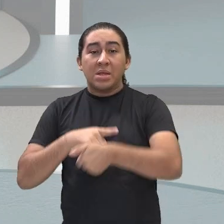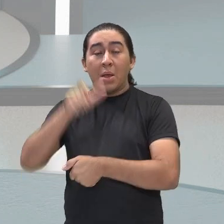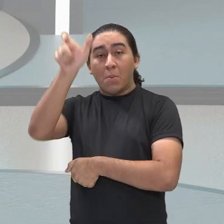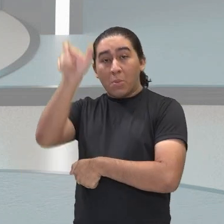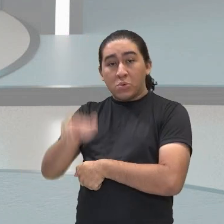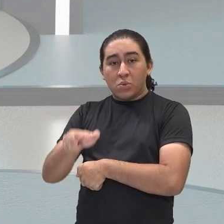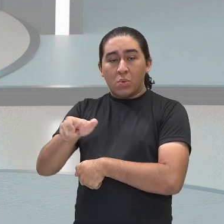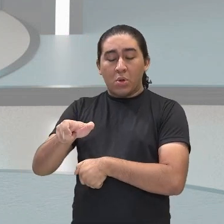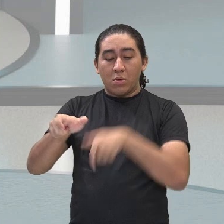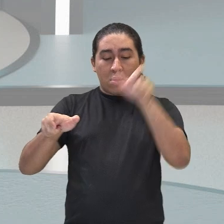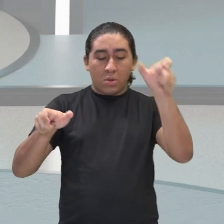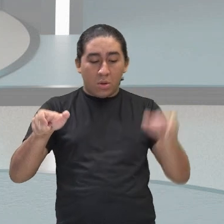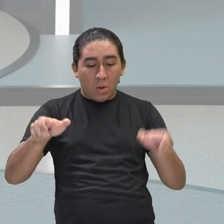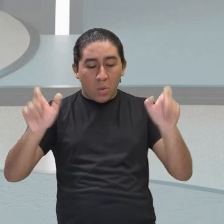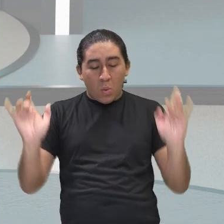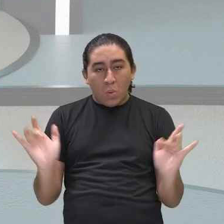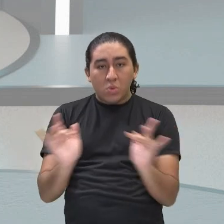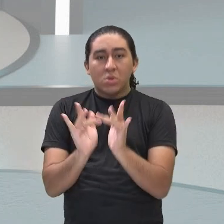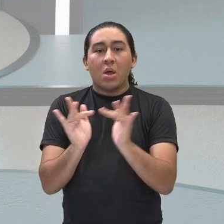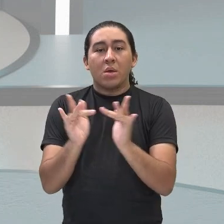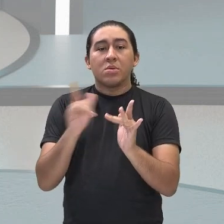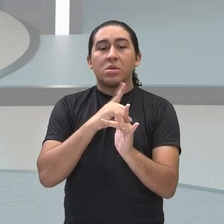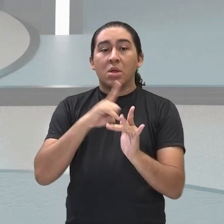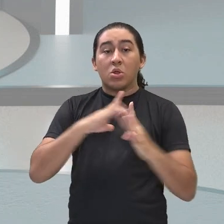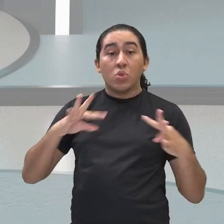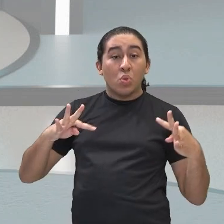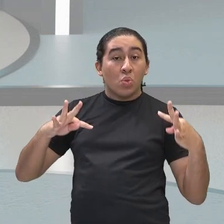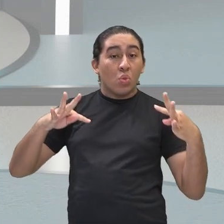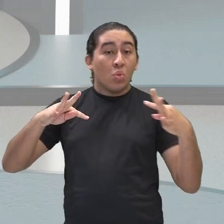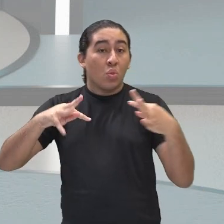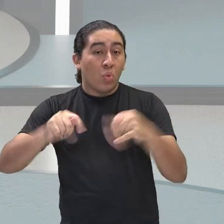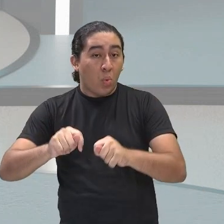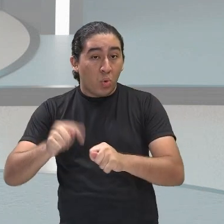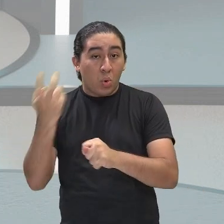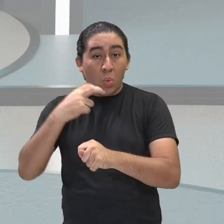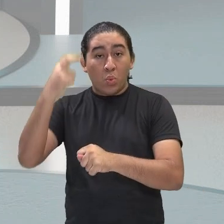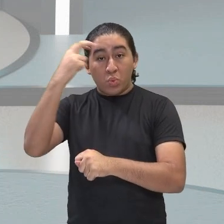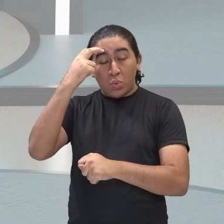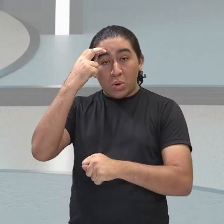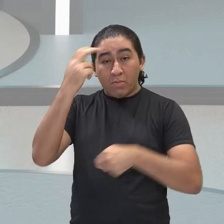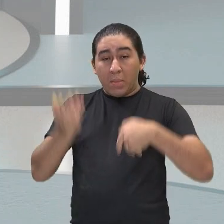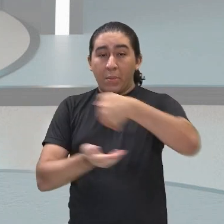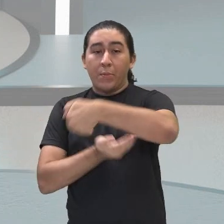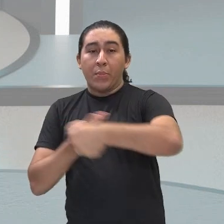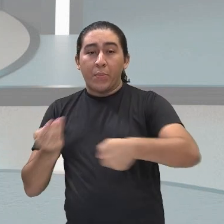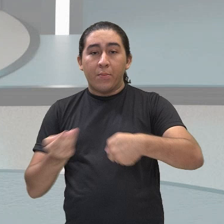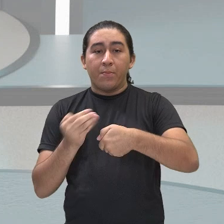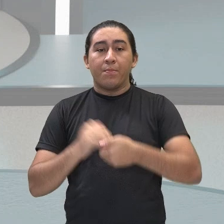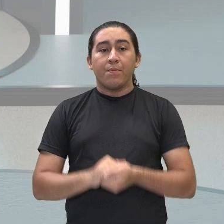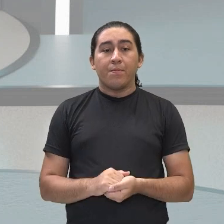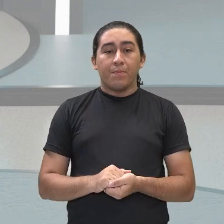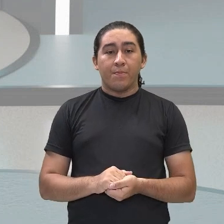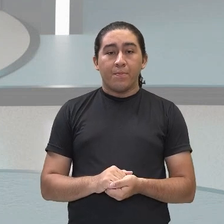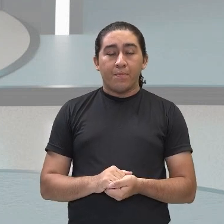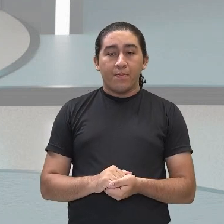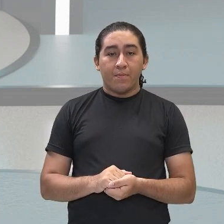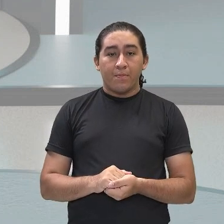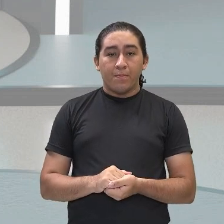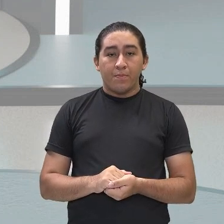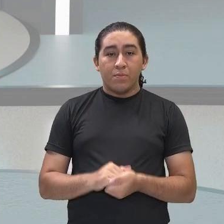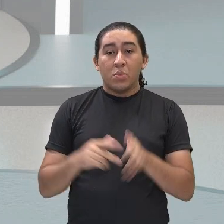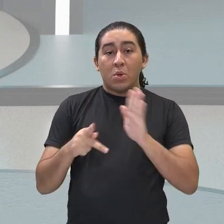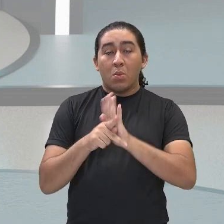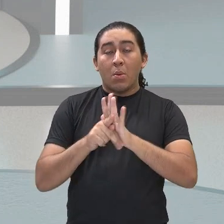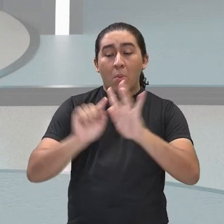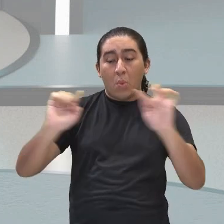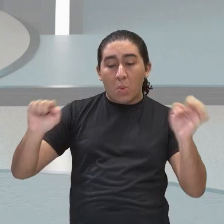humana, o corpo está no cruzamento de todas as instâncias da cultura. O ponto de atribuição por